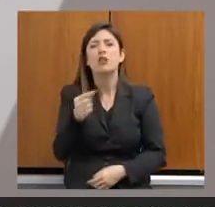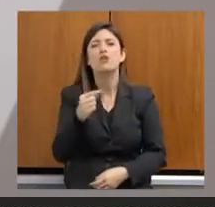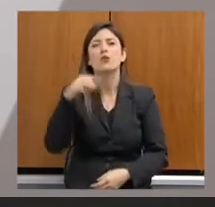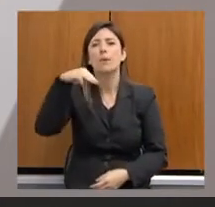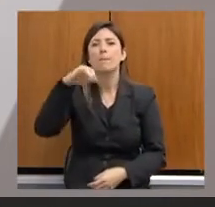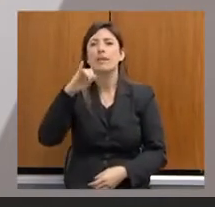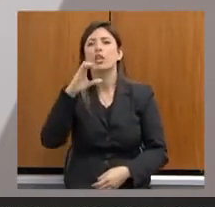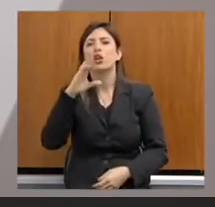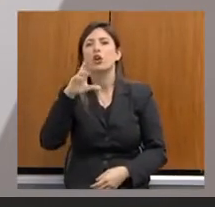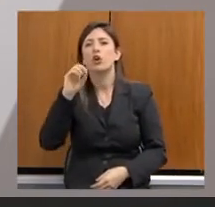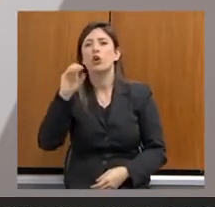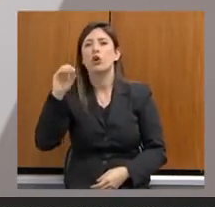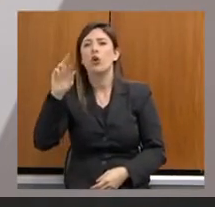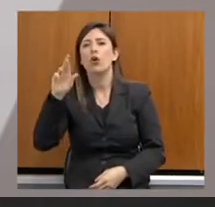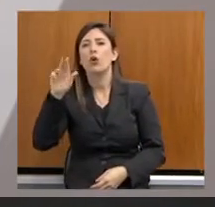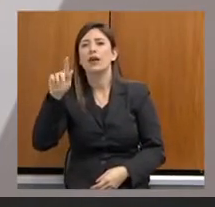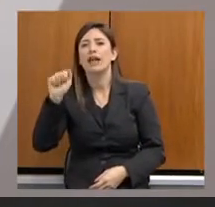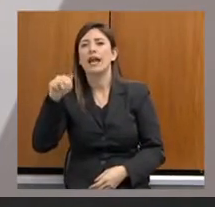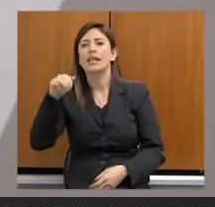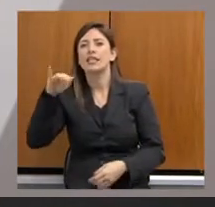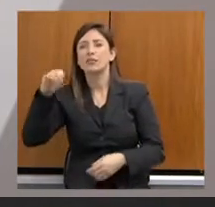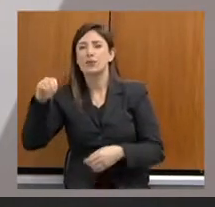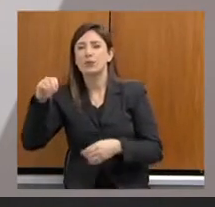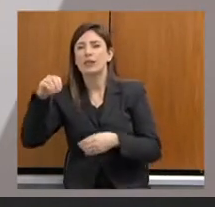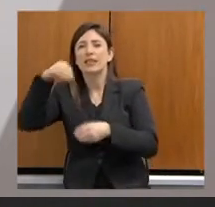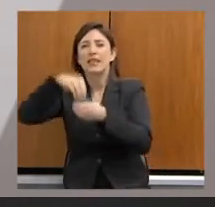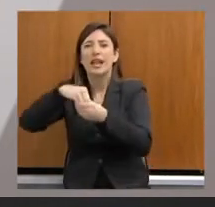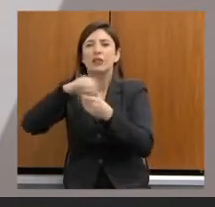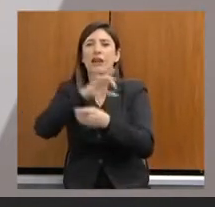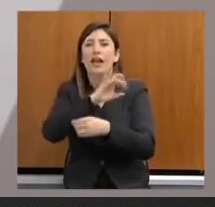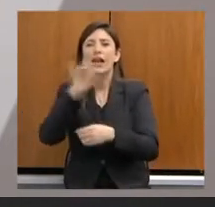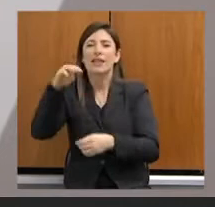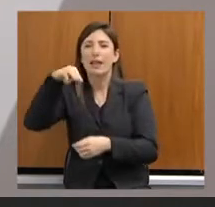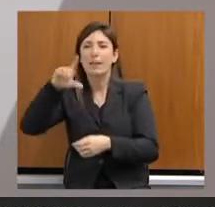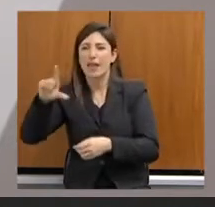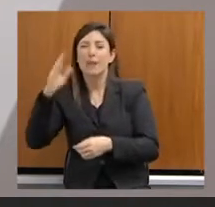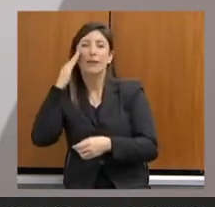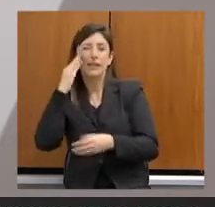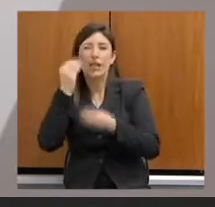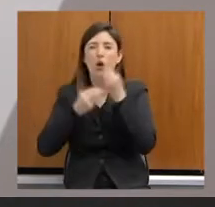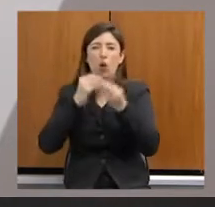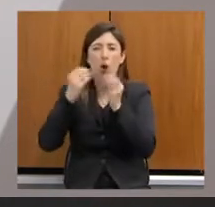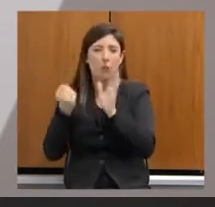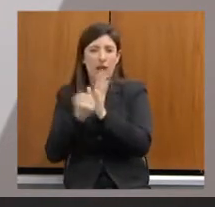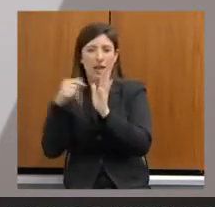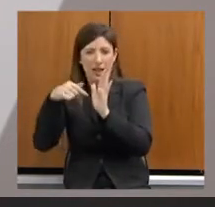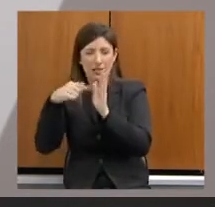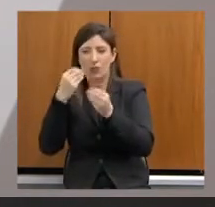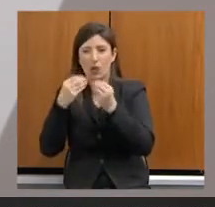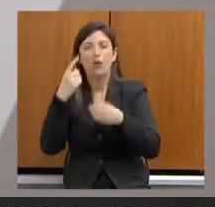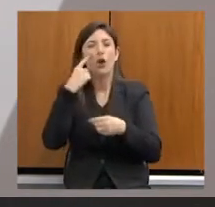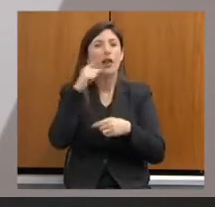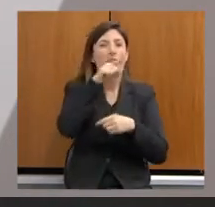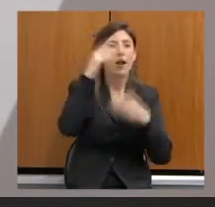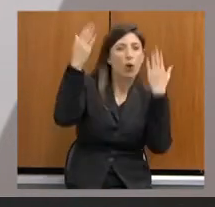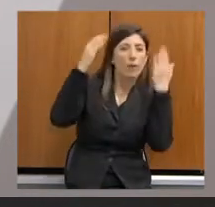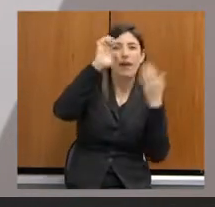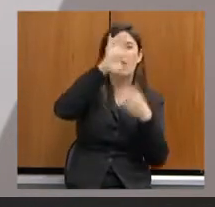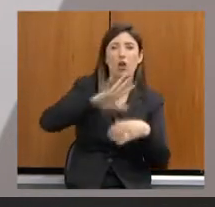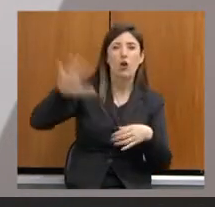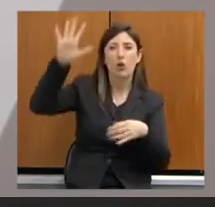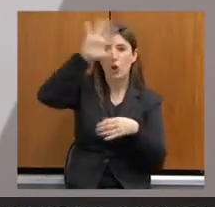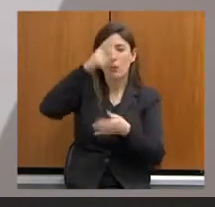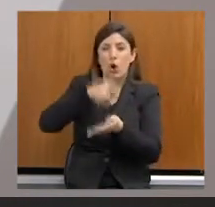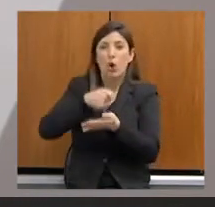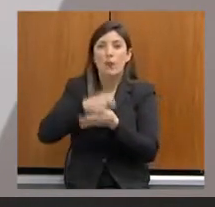pouco como esse Rigor é muito forte sobre este selo na Europa se cobram 100.000 micro-organismos